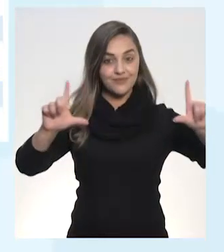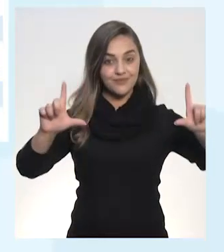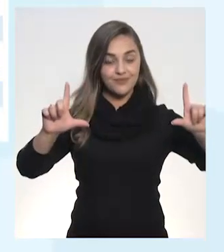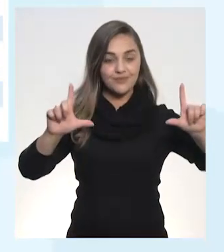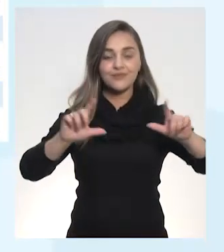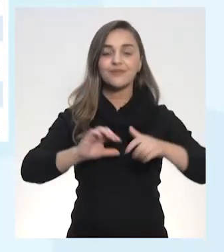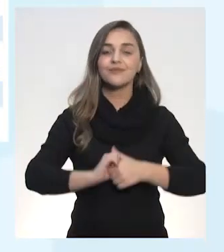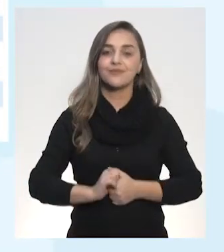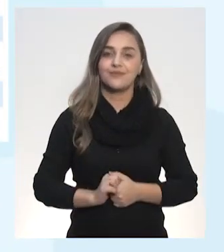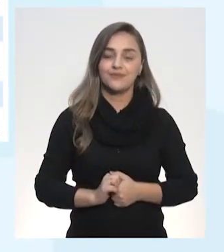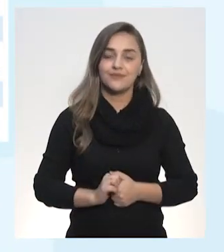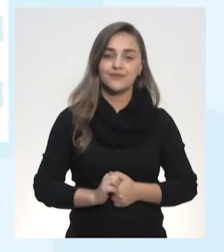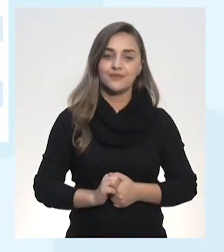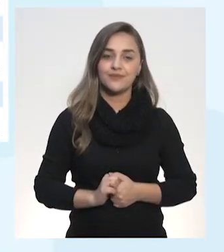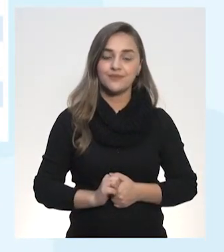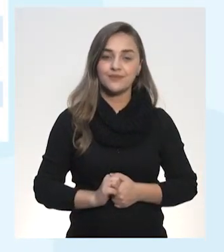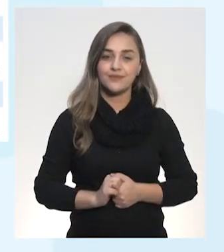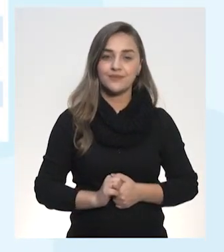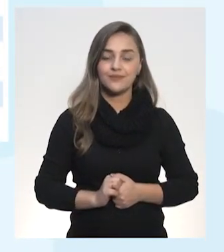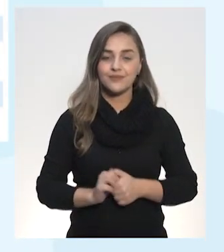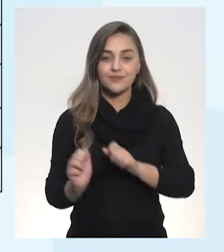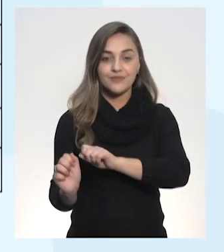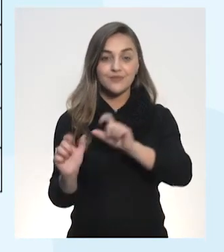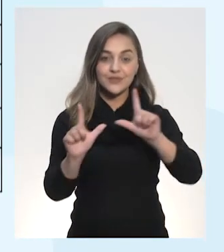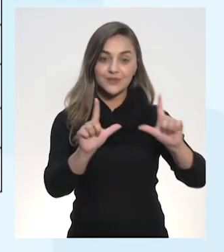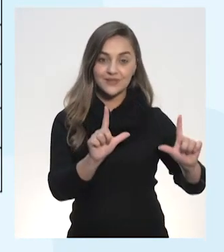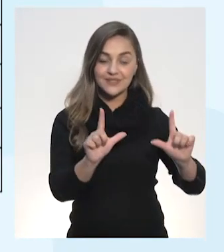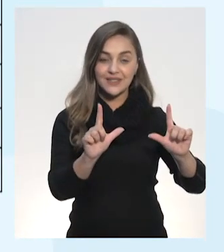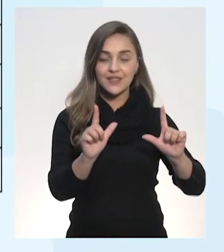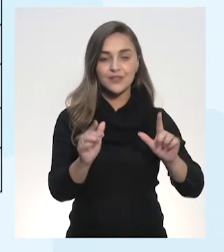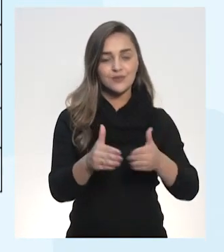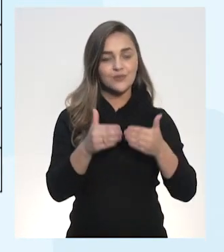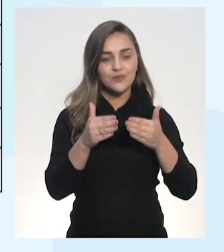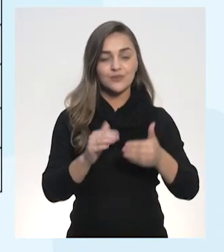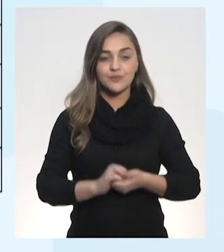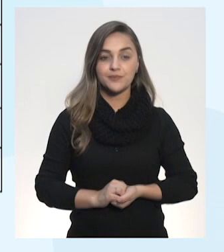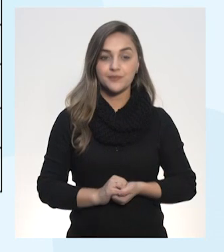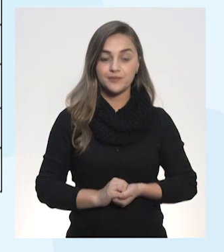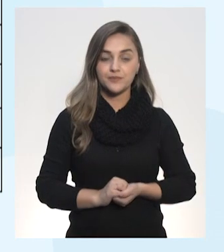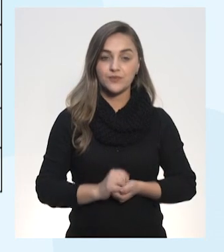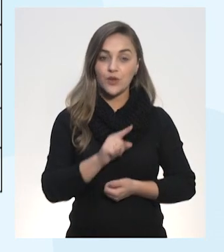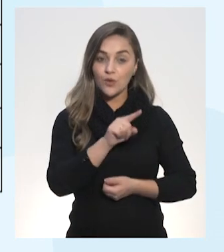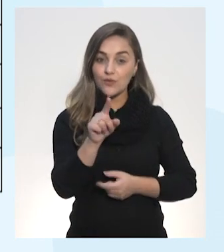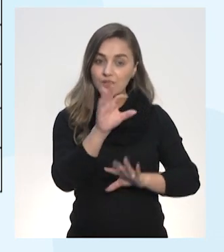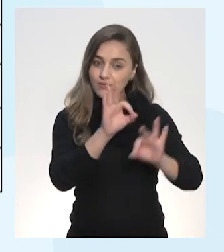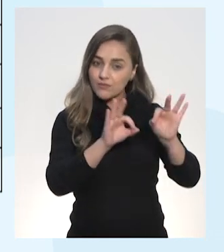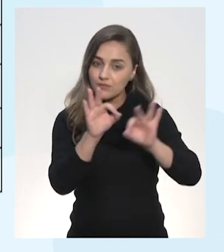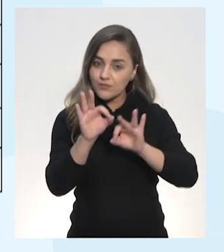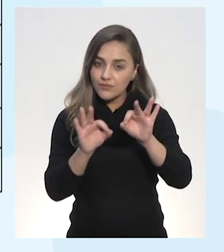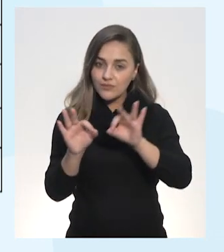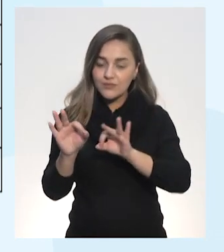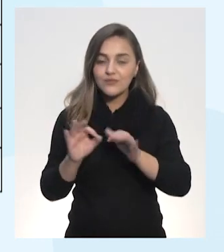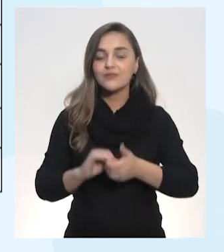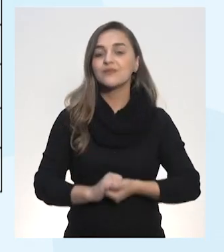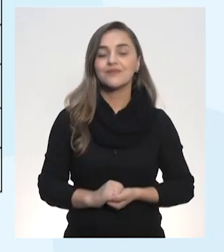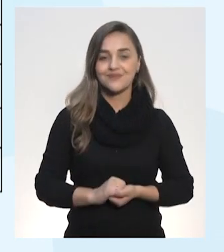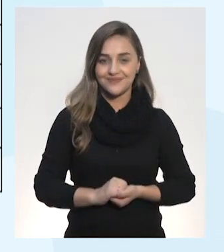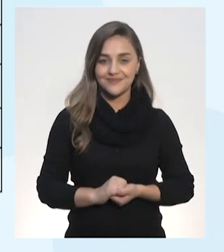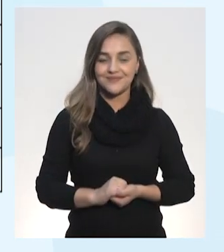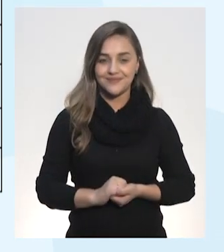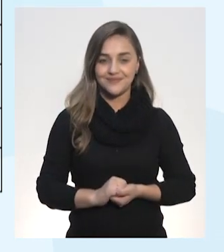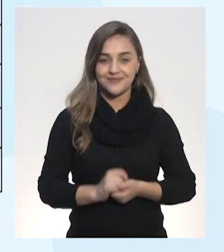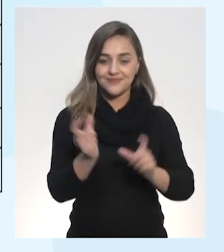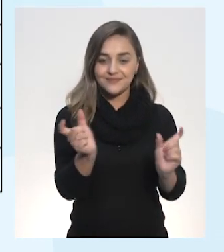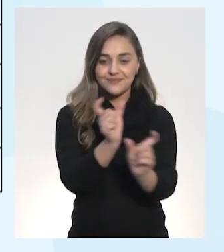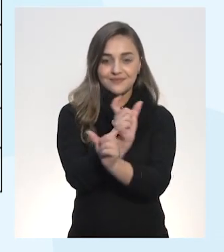na tela um pouquinho maior. Próximo slide, por favor, produção. E aí vocês vão colocar aí na ordem agora. Vai put the